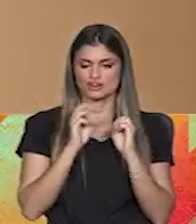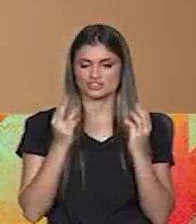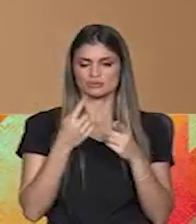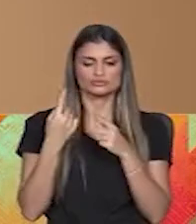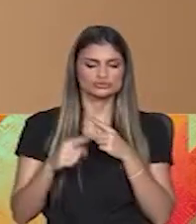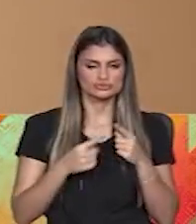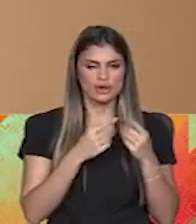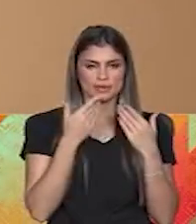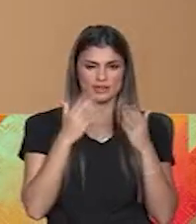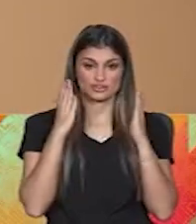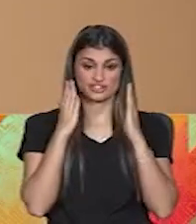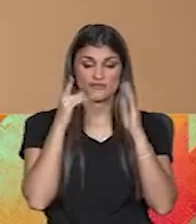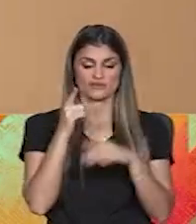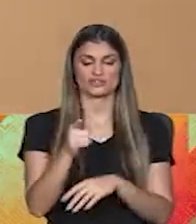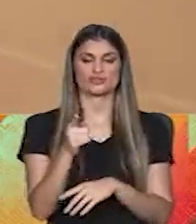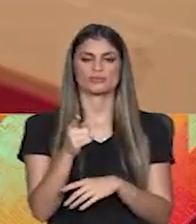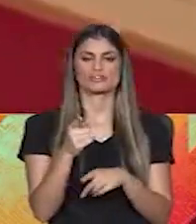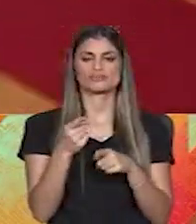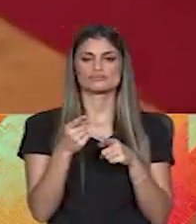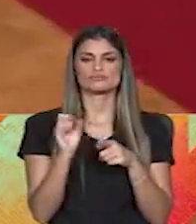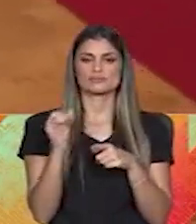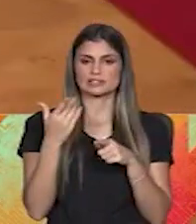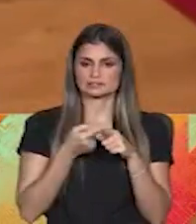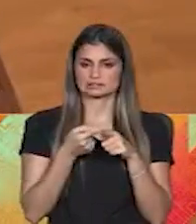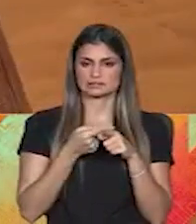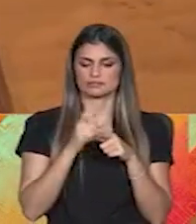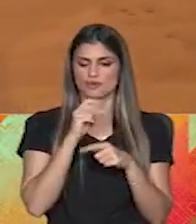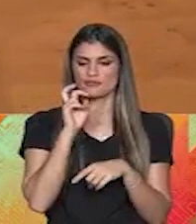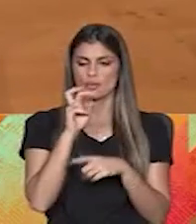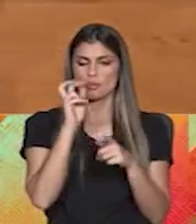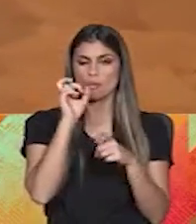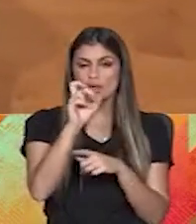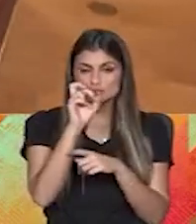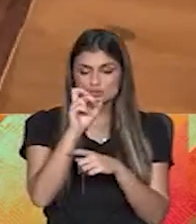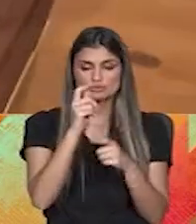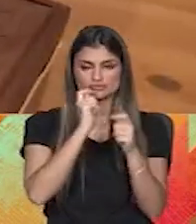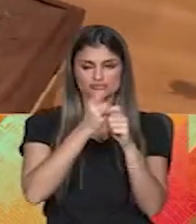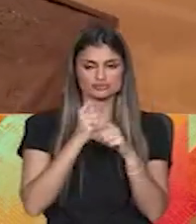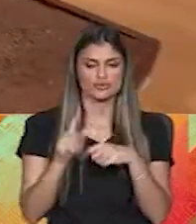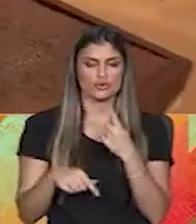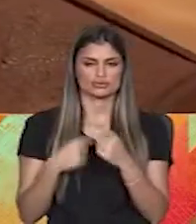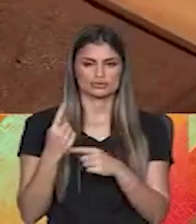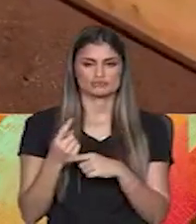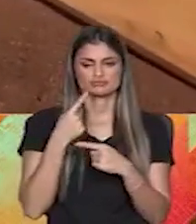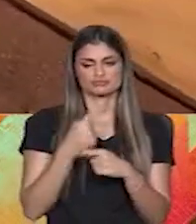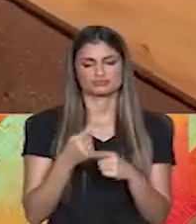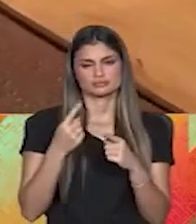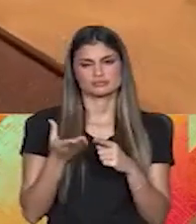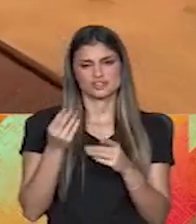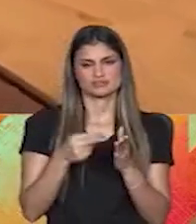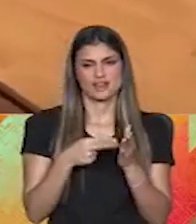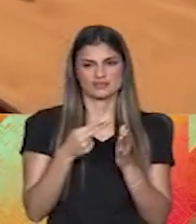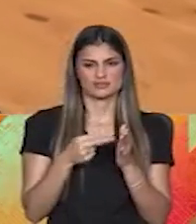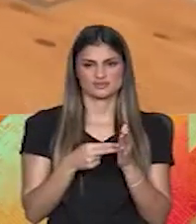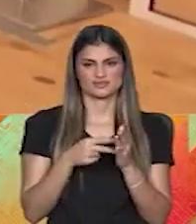obrigado portanto Esta é uma das atrações pode ver oito esculturas Outra atração é um dos seu cookings mais aguardados